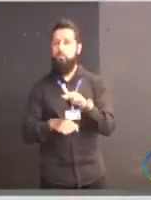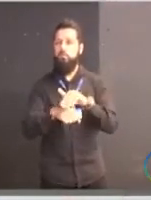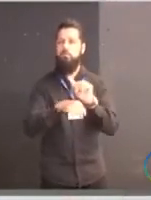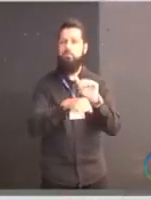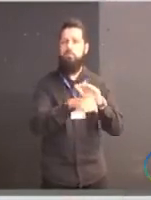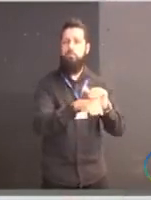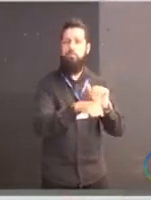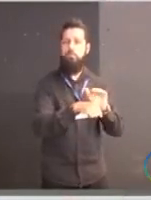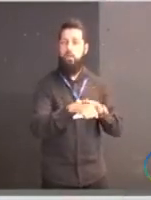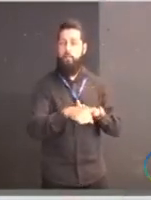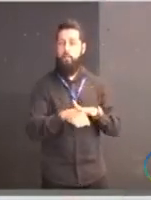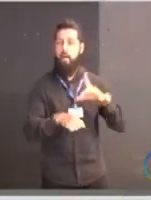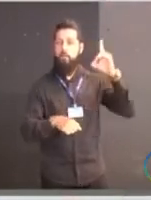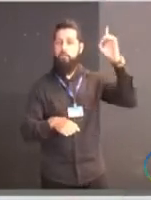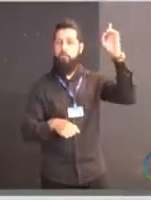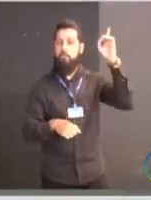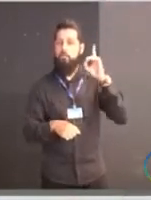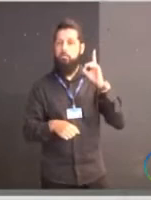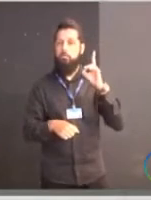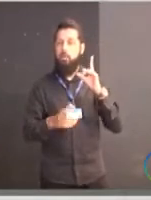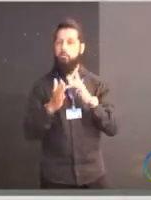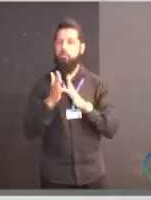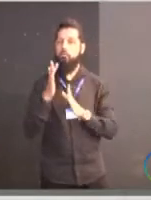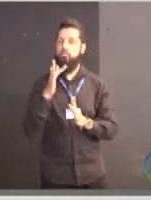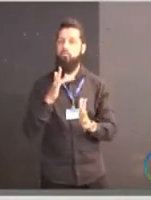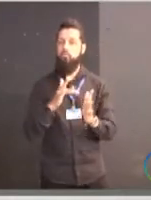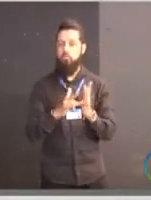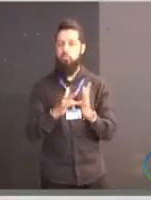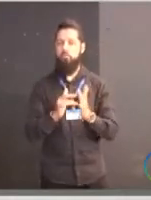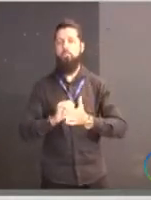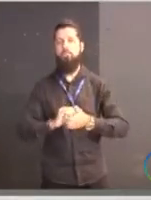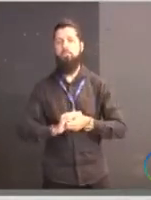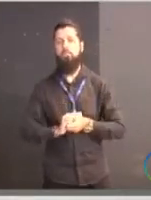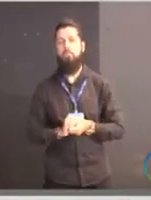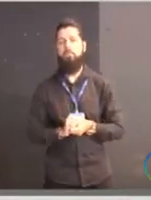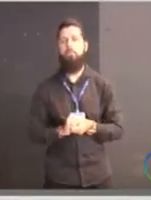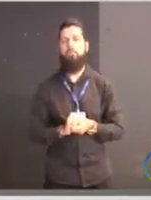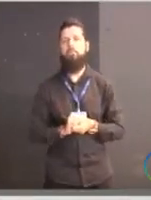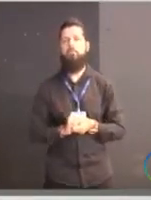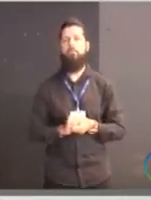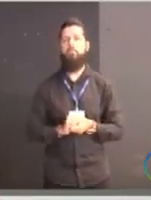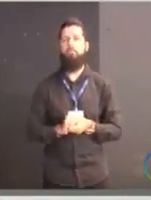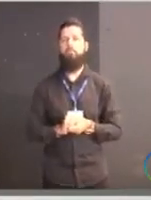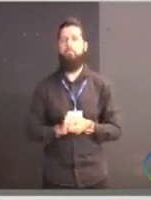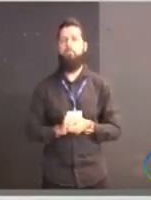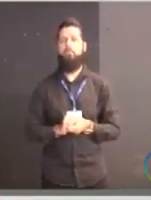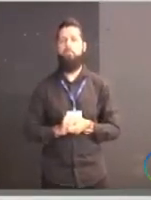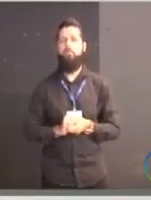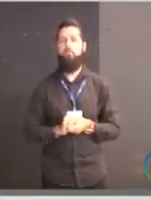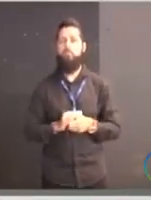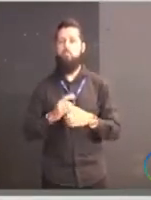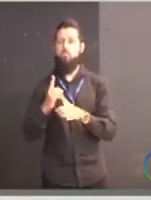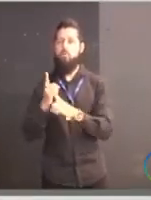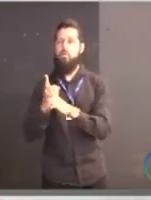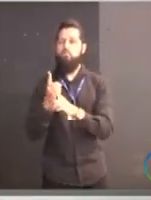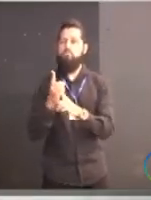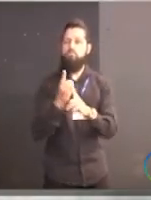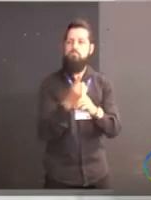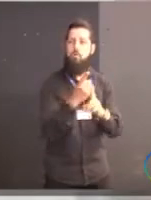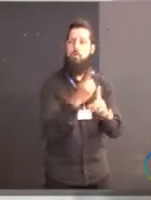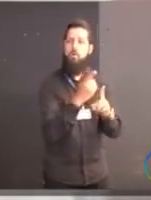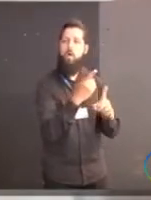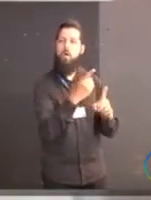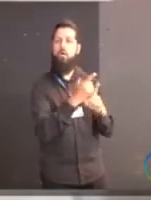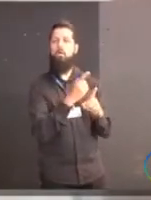Senhor, personalidades eminentemente elevadas, em confronto com a